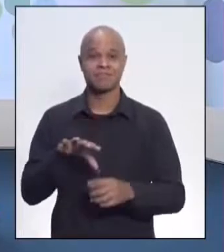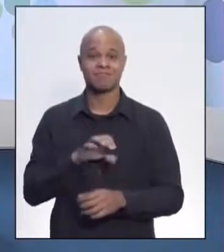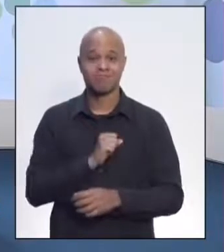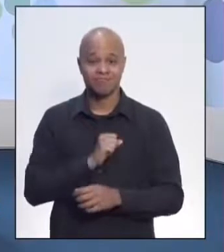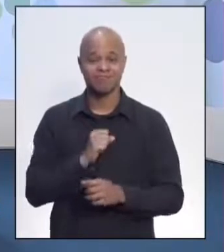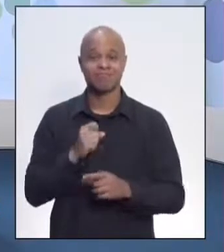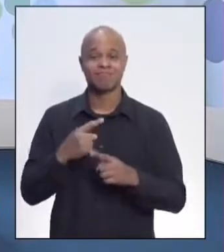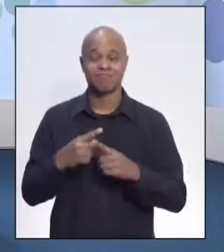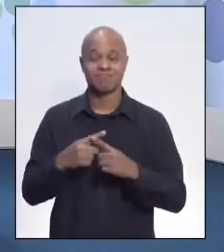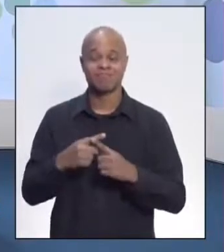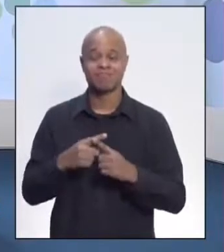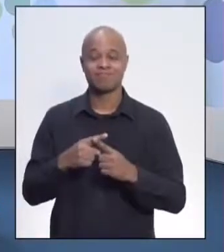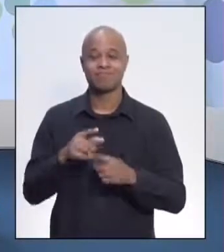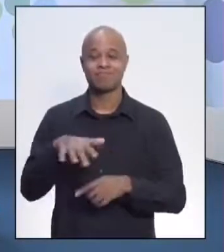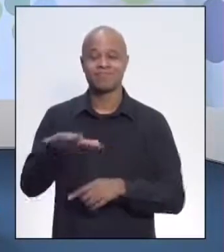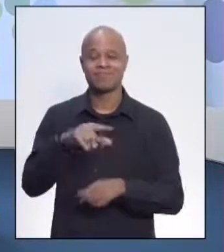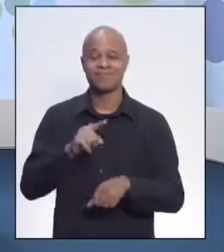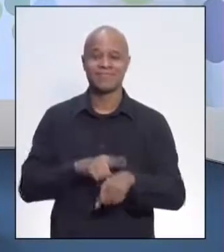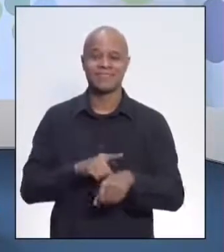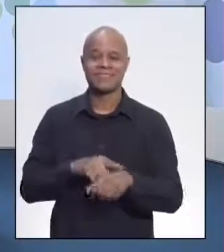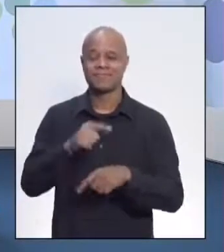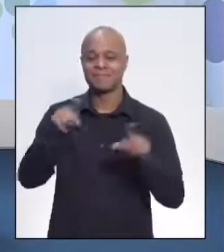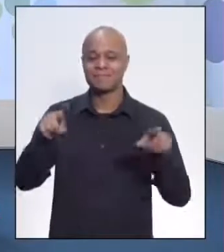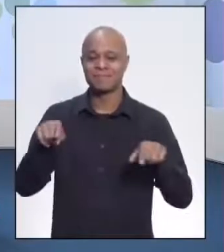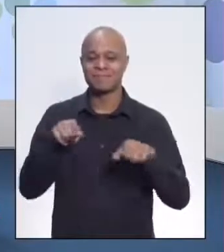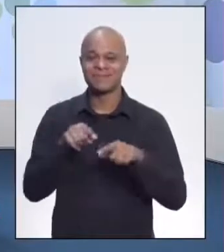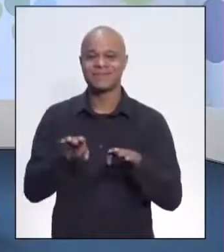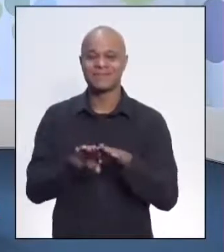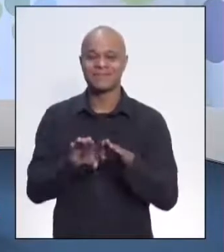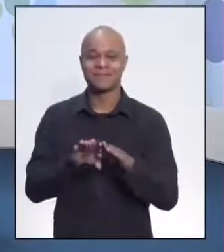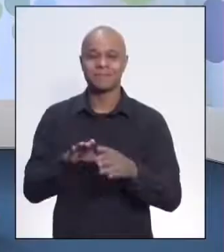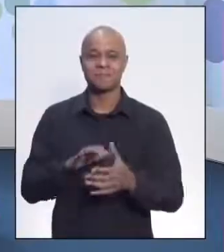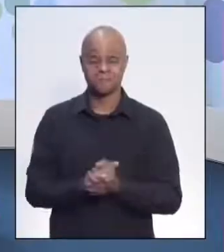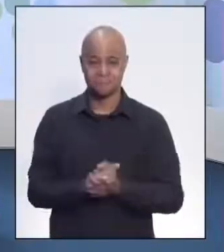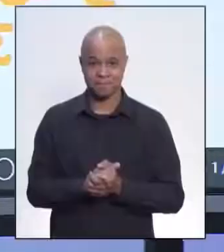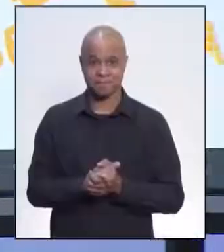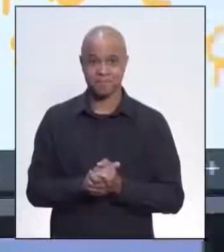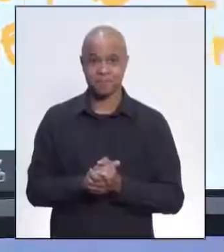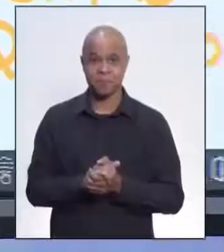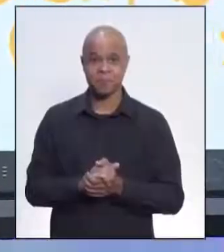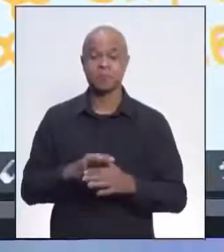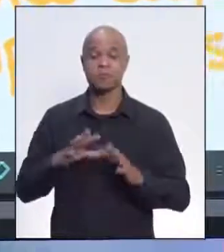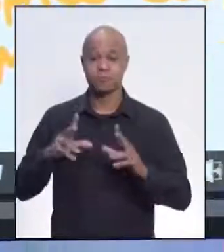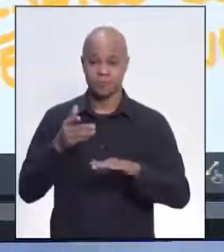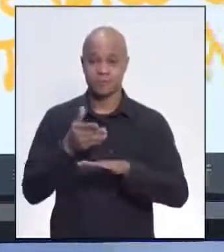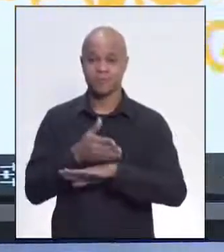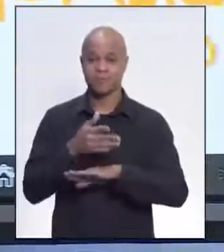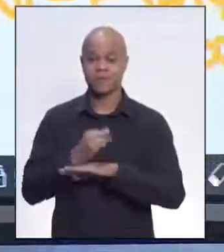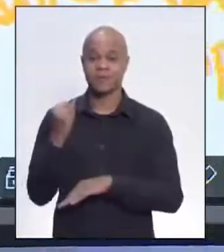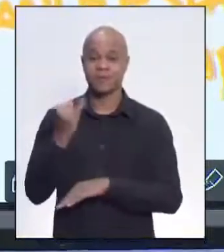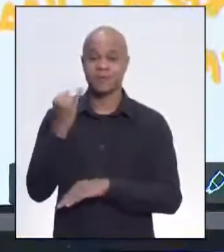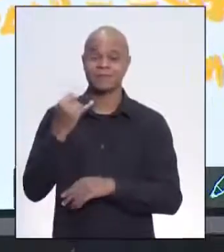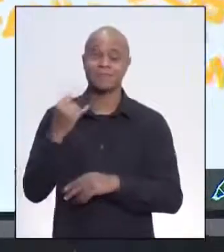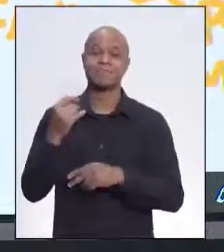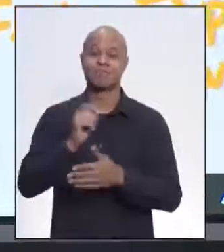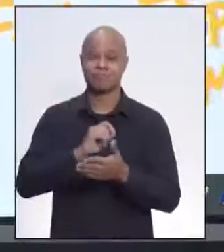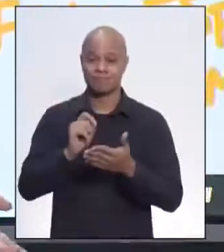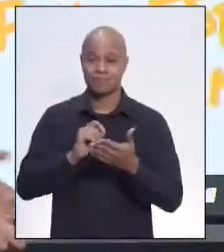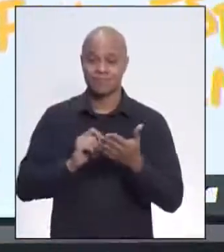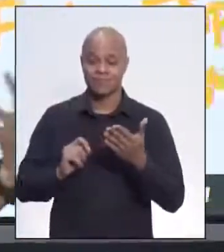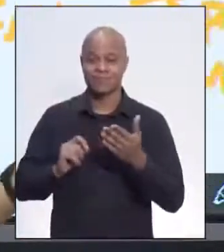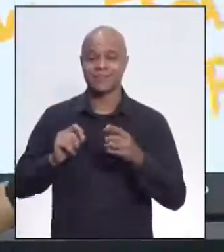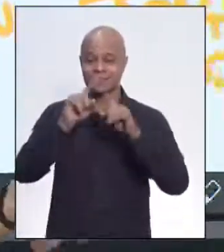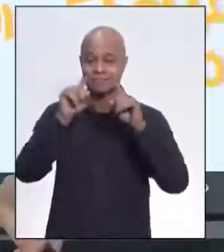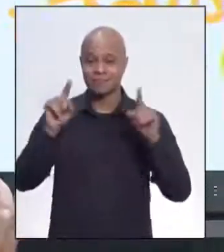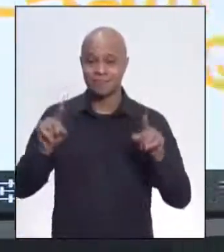que a gente ocupa e o tempo que a gente dança. Então, todas as participações aqui, pessoal, são importantes. A gente escreve na lousa para a gente poder